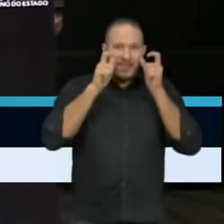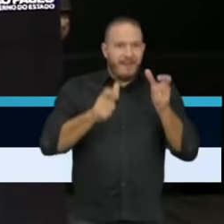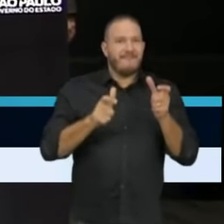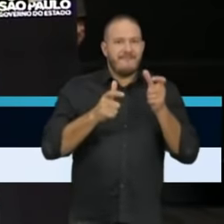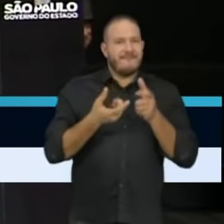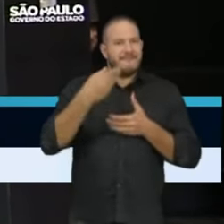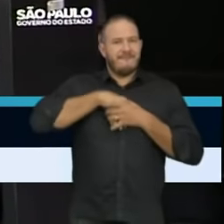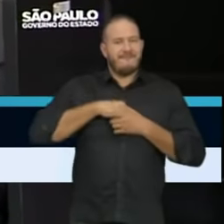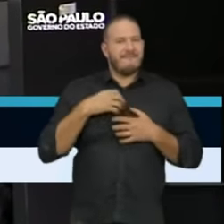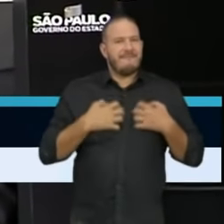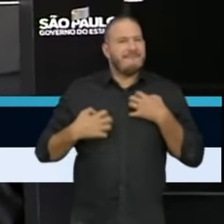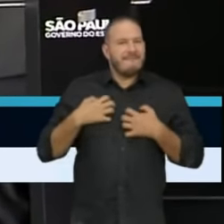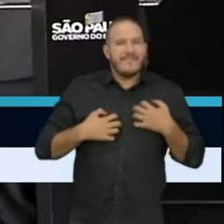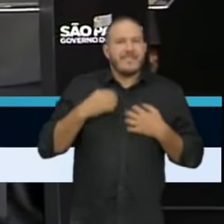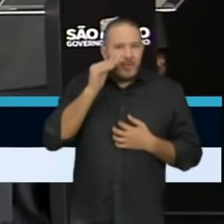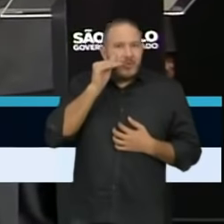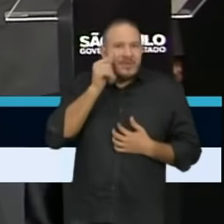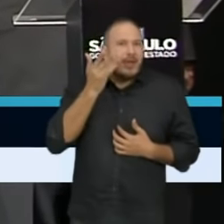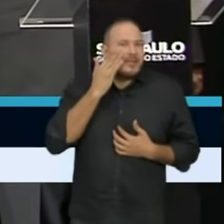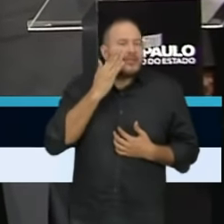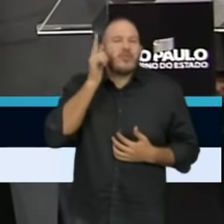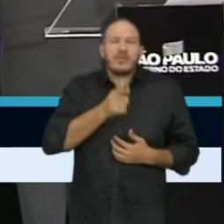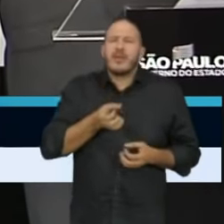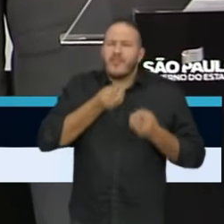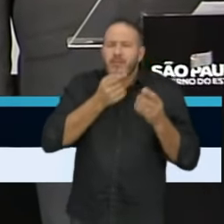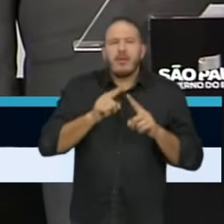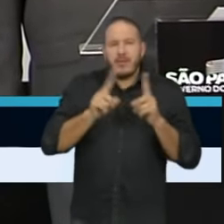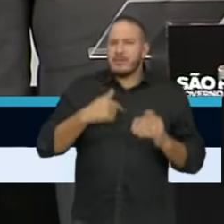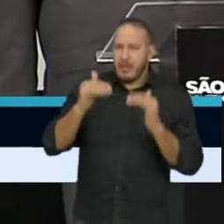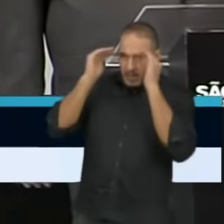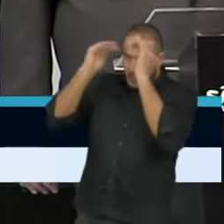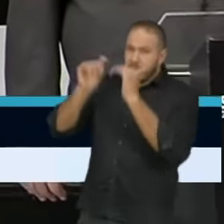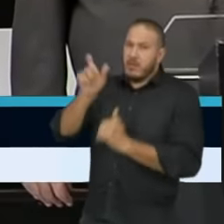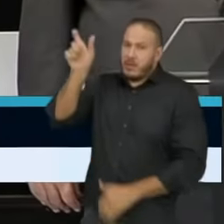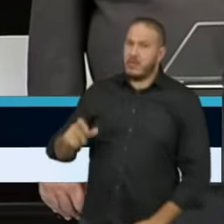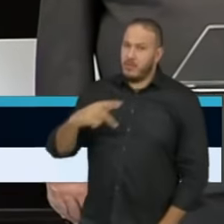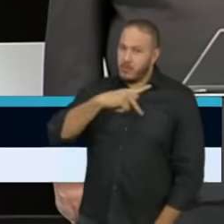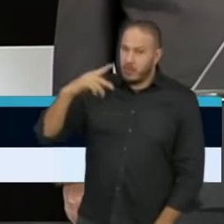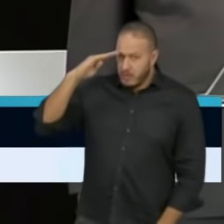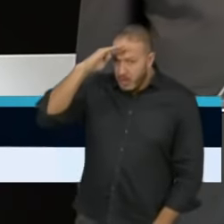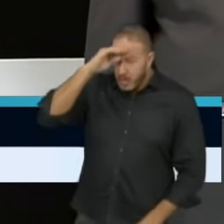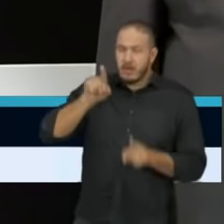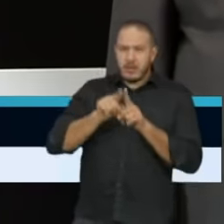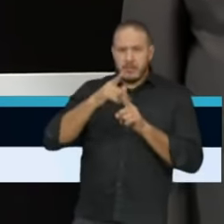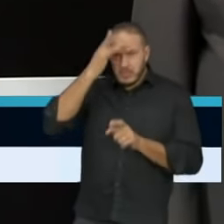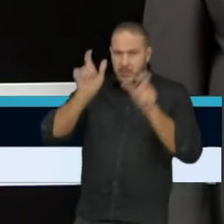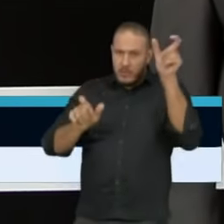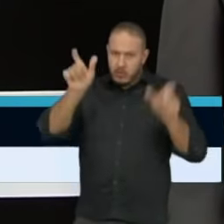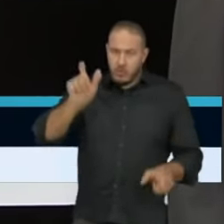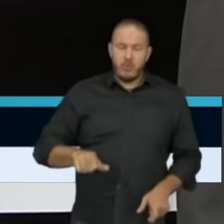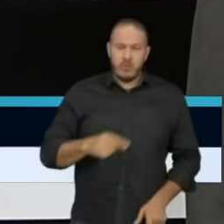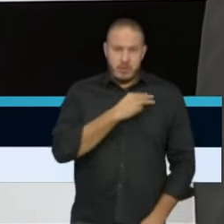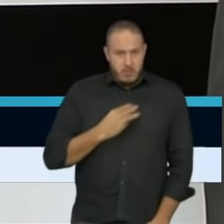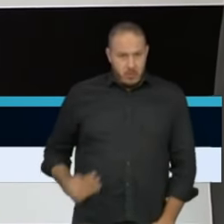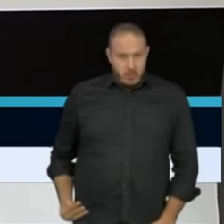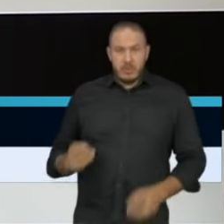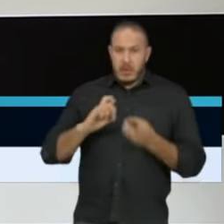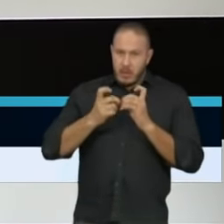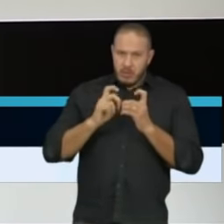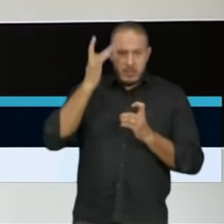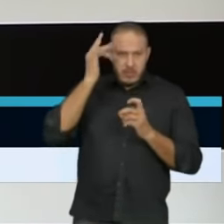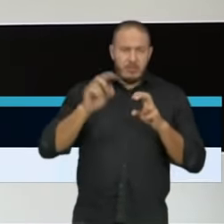curiosidade e pela vontade de ter informação. Mas em respeito ao presidente Jair Bolsonaro, aos ministros que estarão presentes nesta reunião